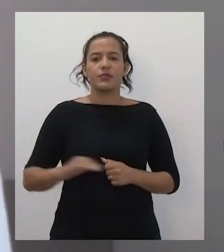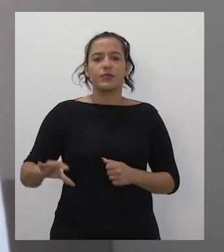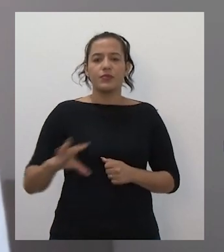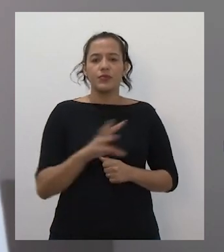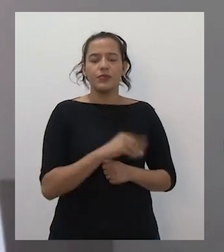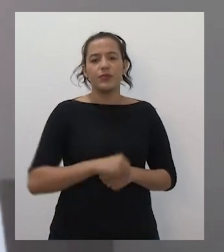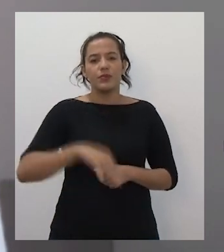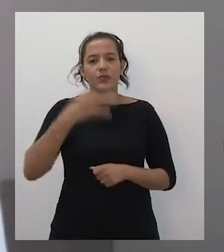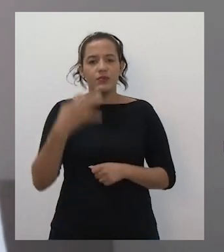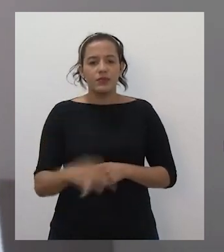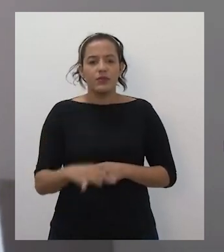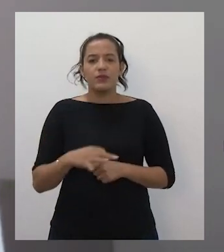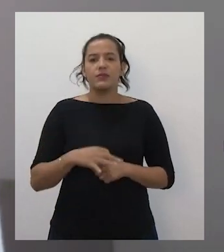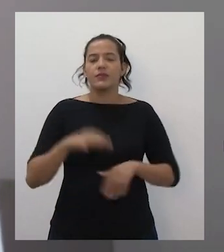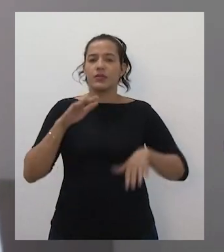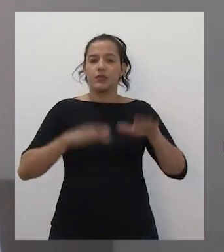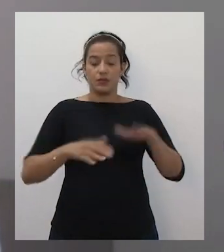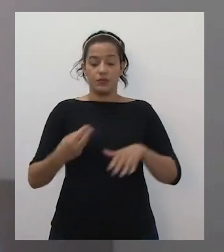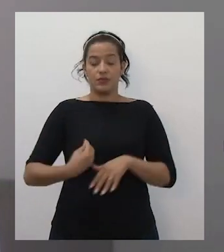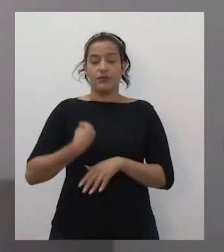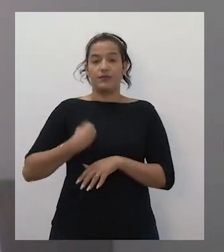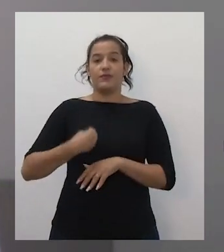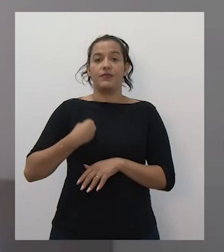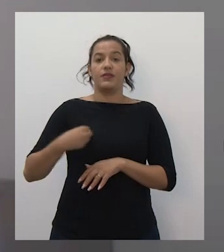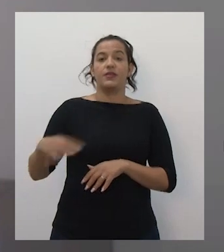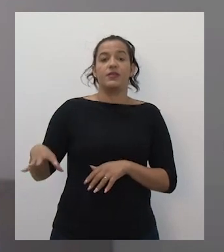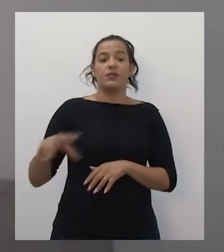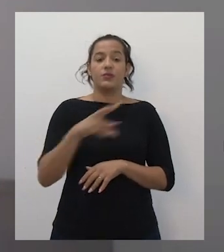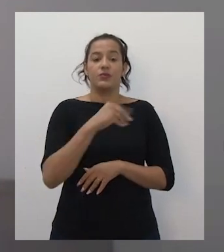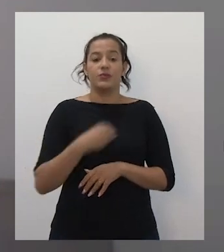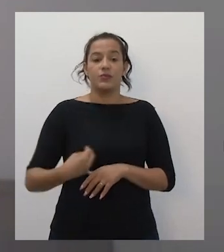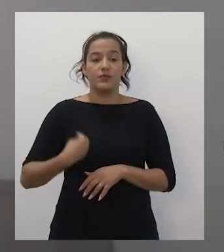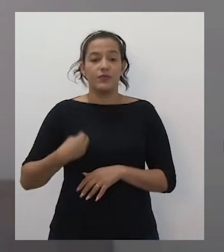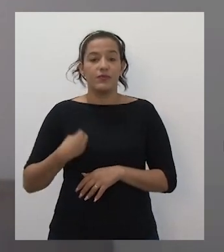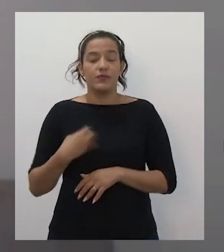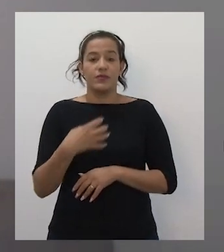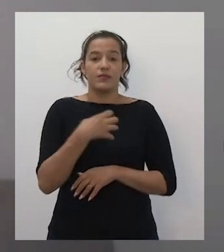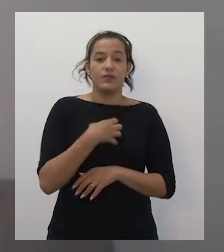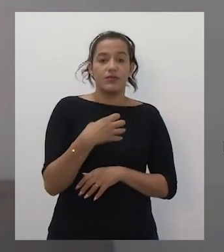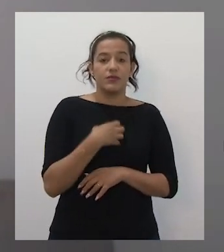concretude, né, para o que a gente está vivendo, porque está todo mundo vivendo e sentindo,